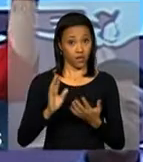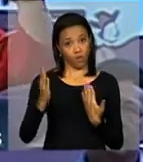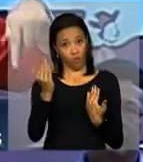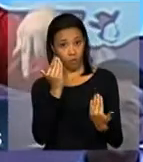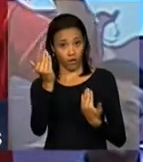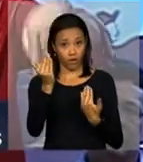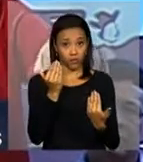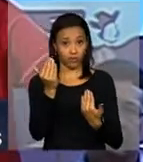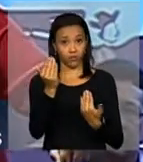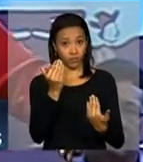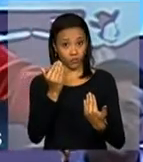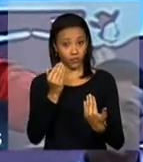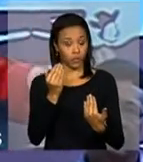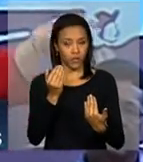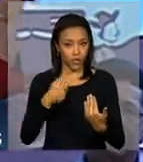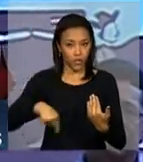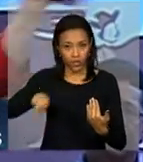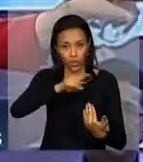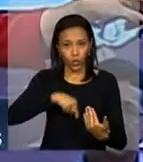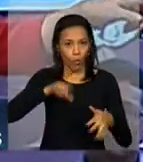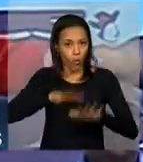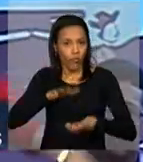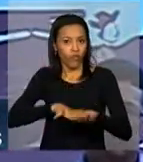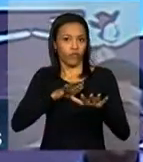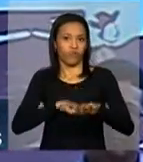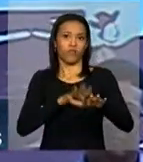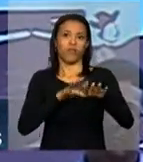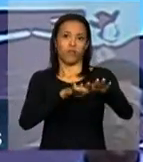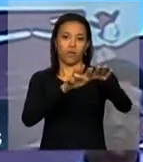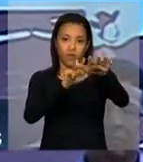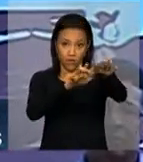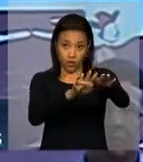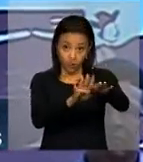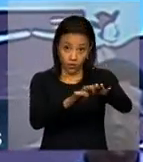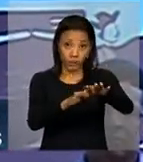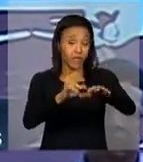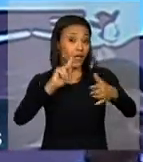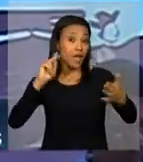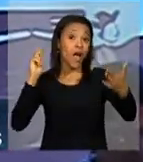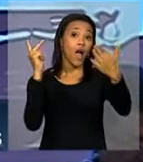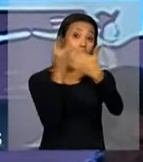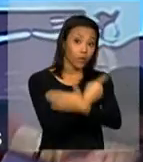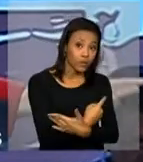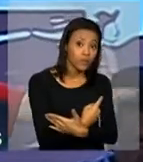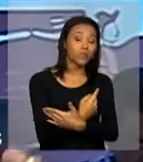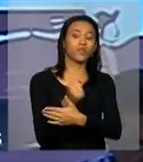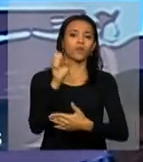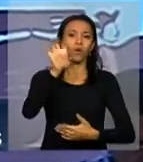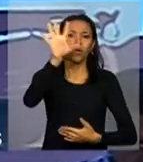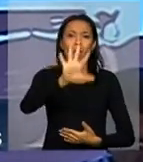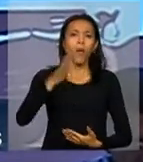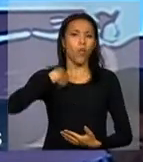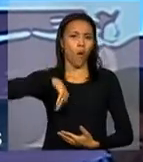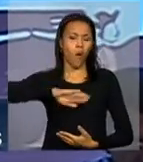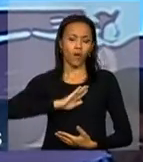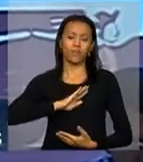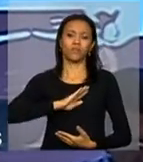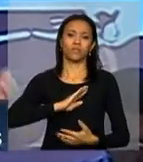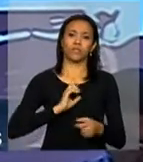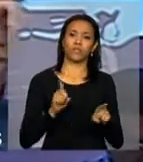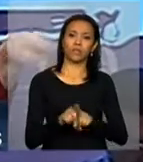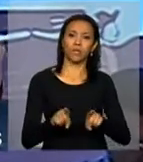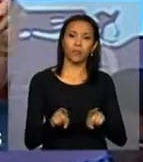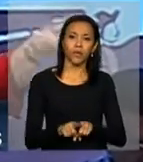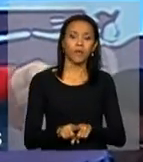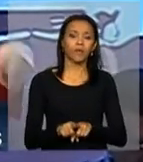quais o movimento de ocupação de Wall Street se manifestava, nem somos responsáveis